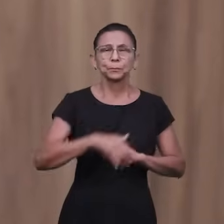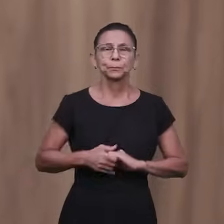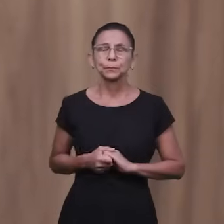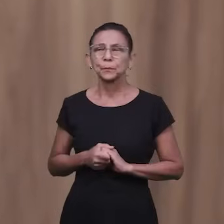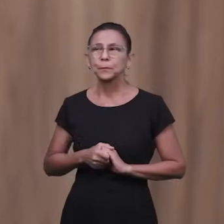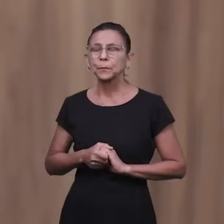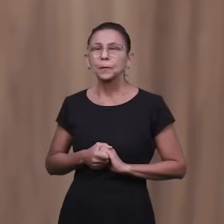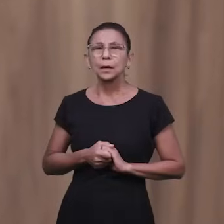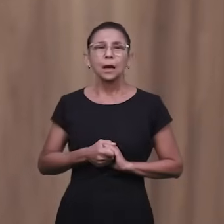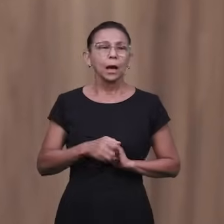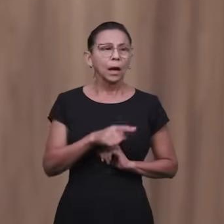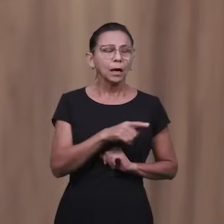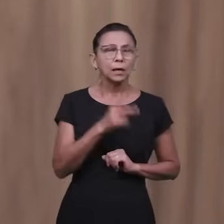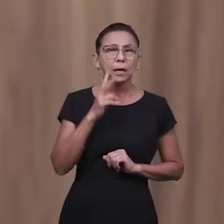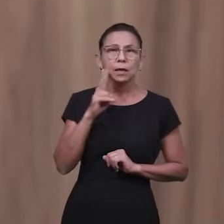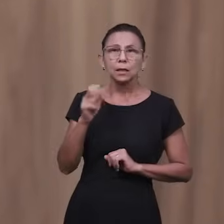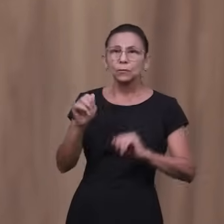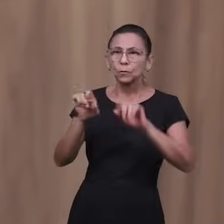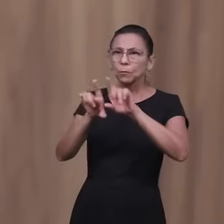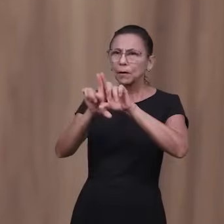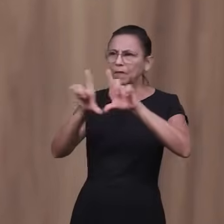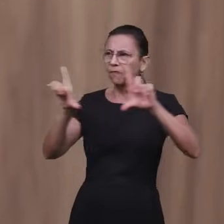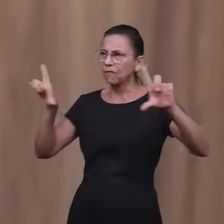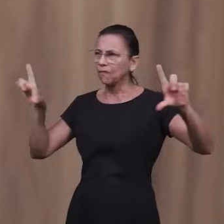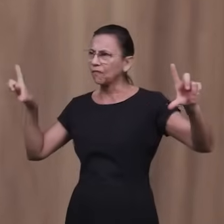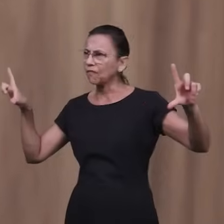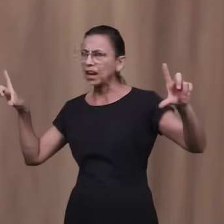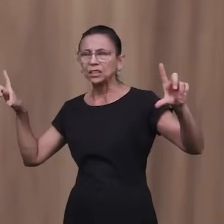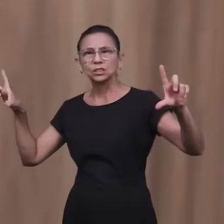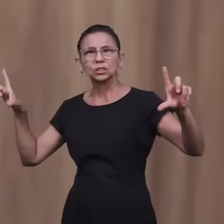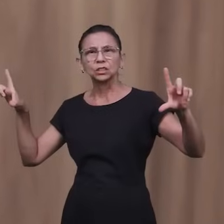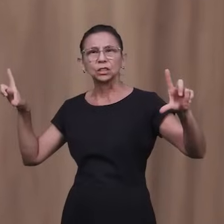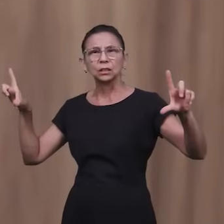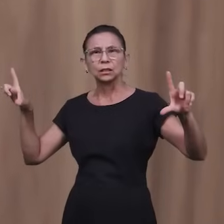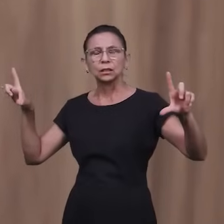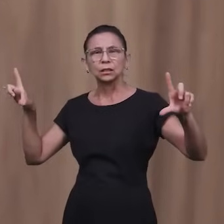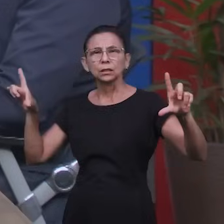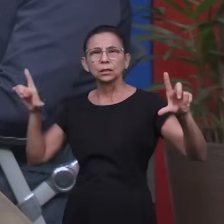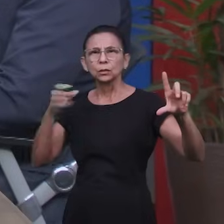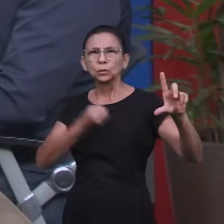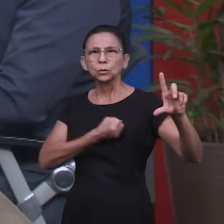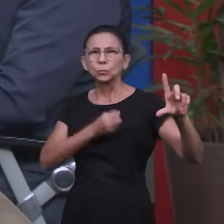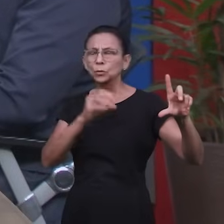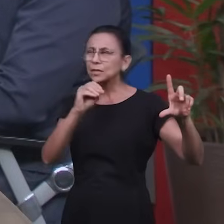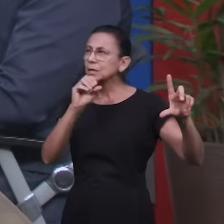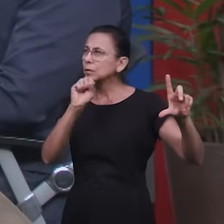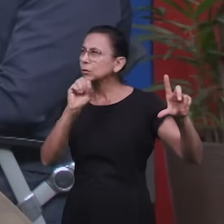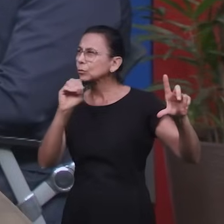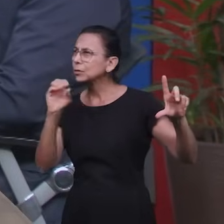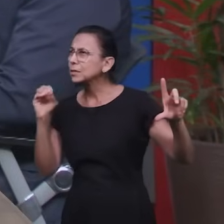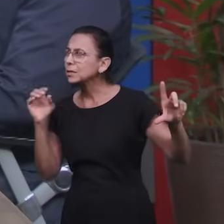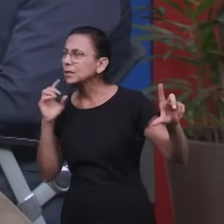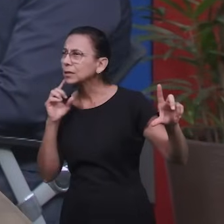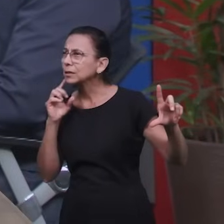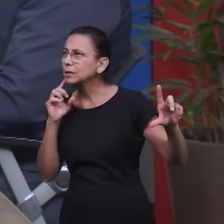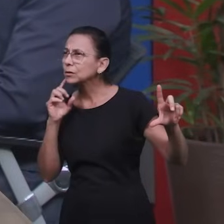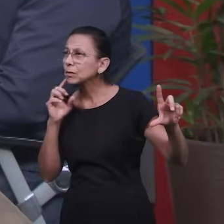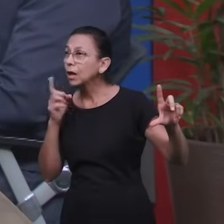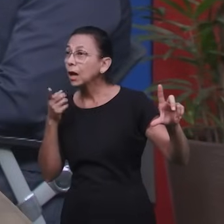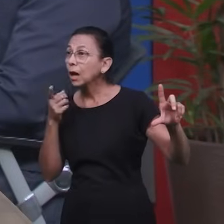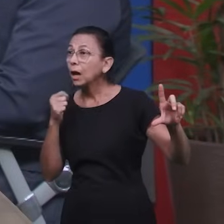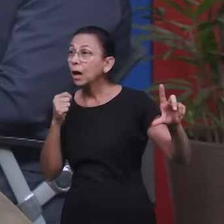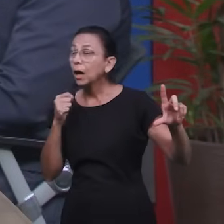muito simples, mas que Deus ia agir poderosamente na vida dela, né? Então ela olhou para aquela faixa